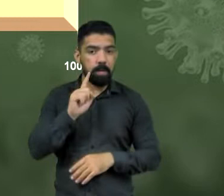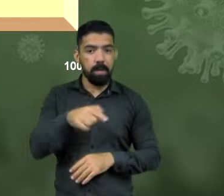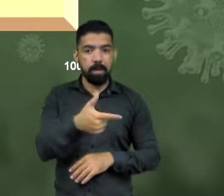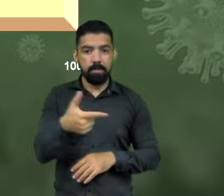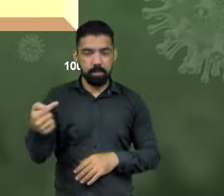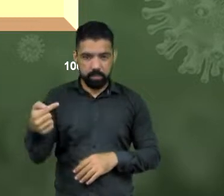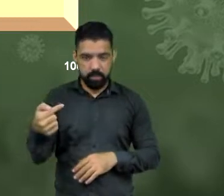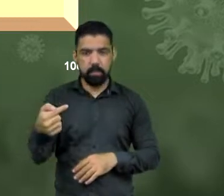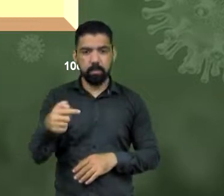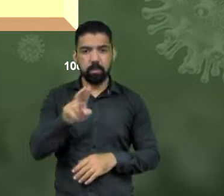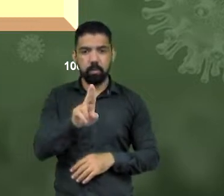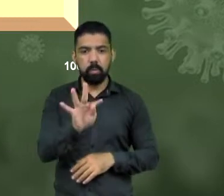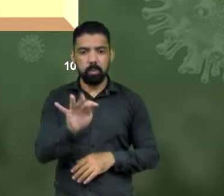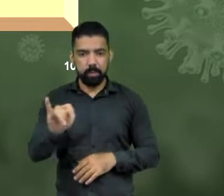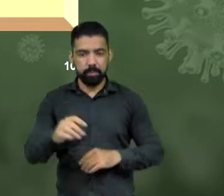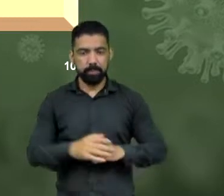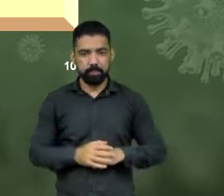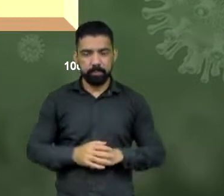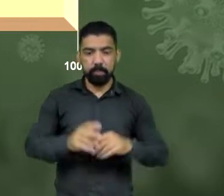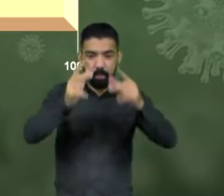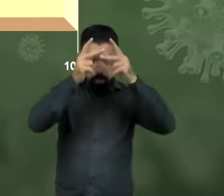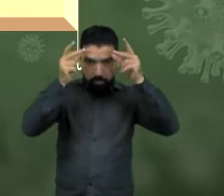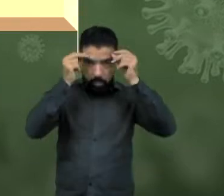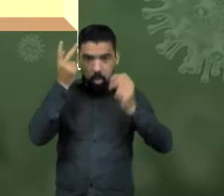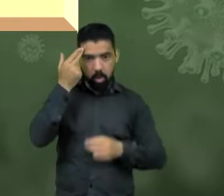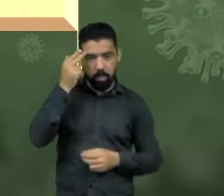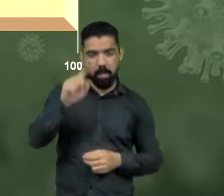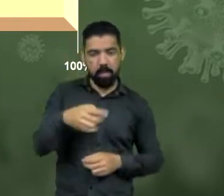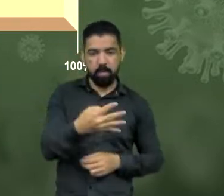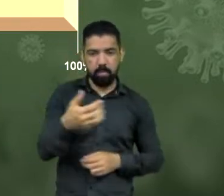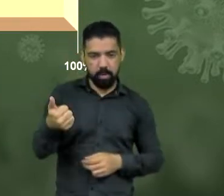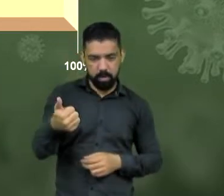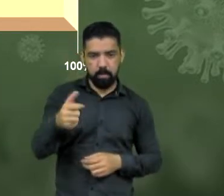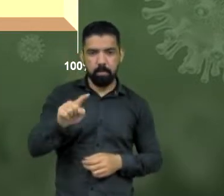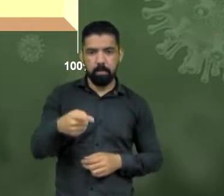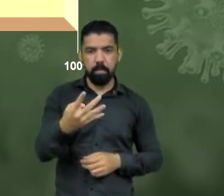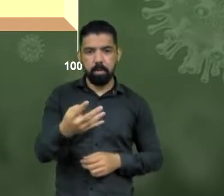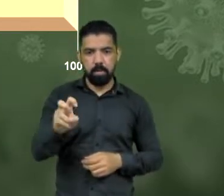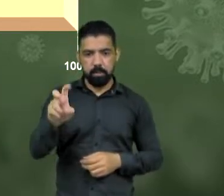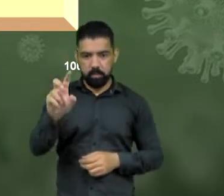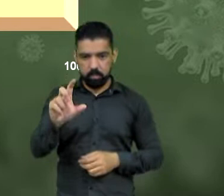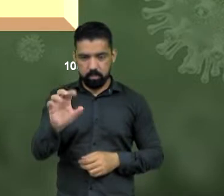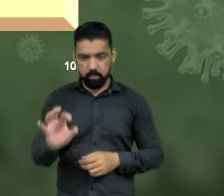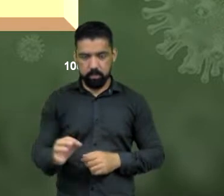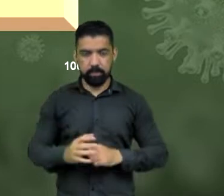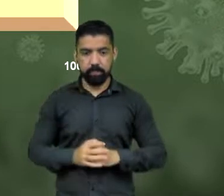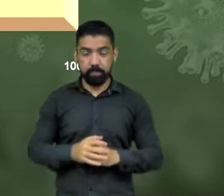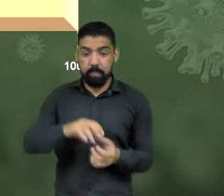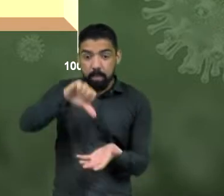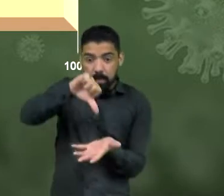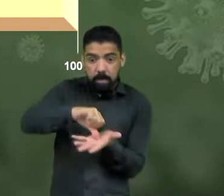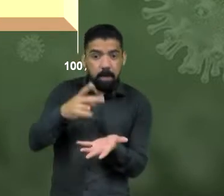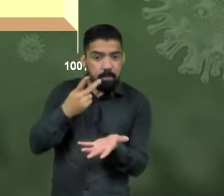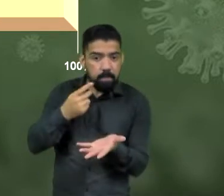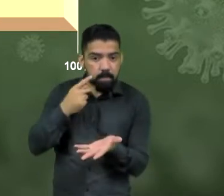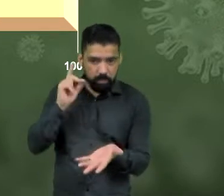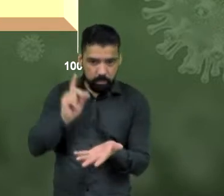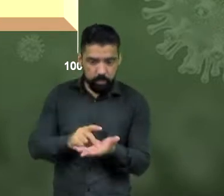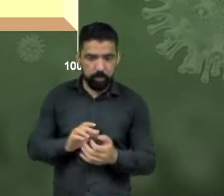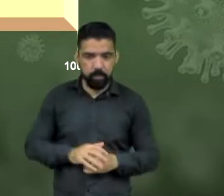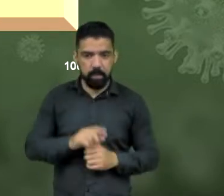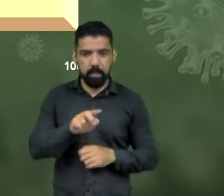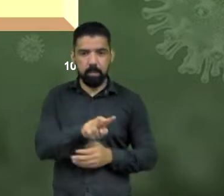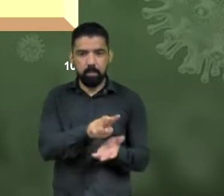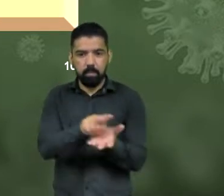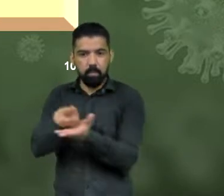27,27% e nas enfermarias 41,45%. Já aqui em Fortaleza, a taxa de ocupação nas